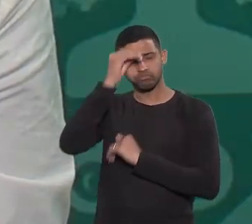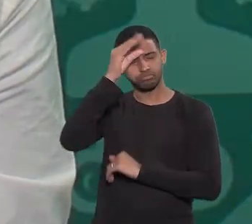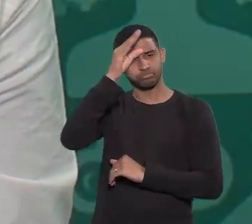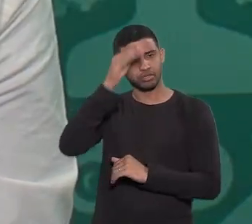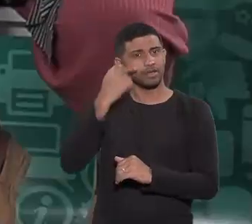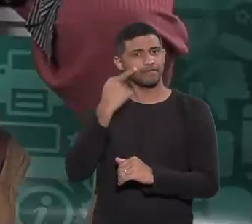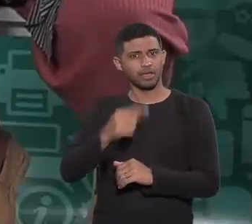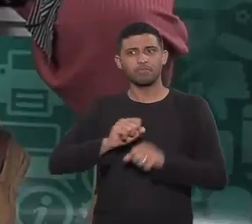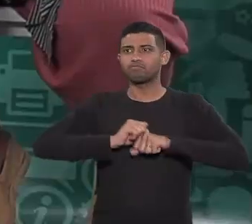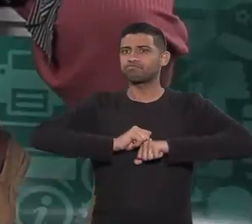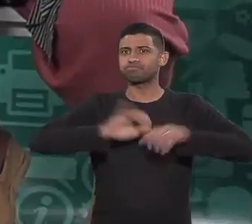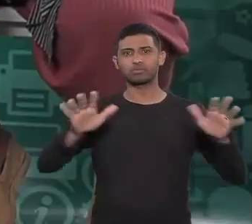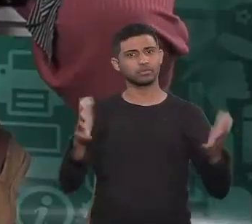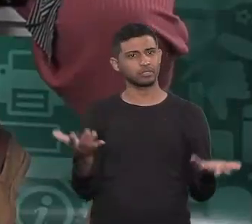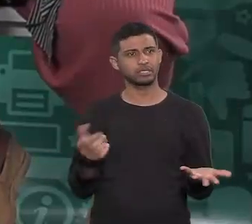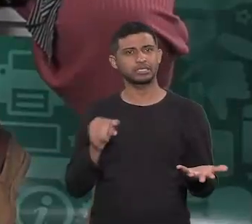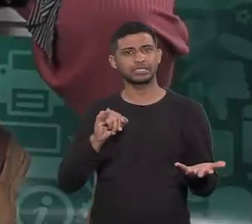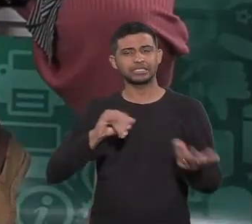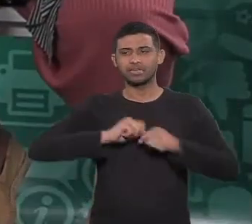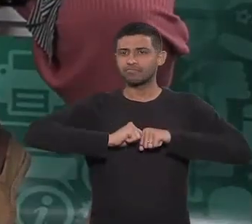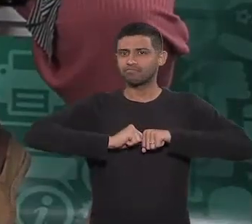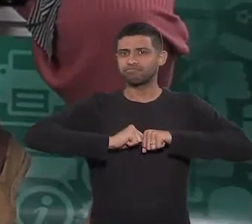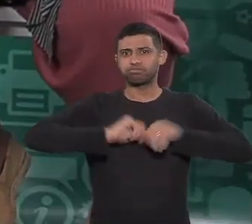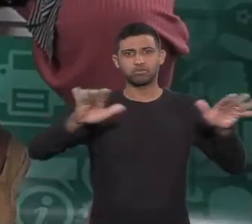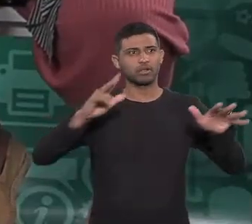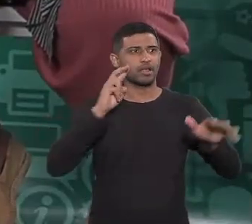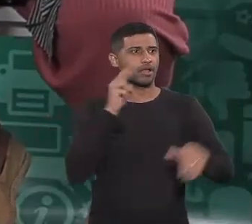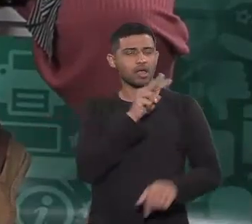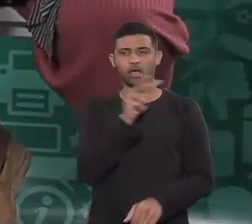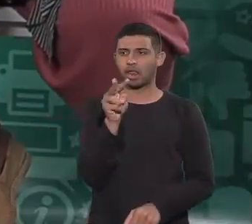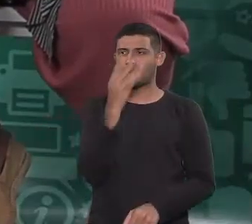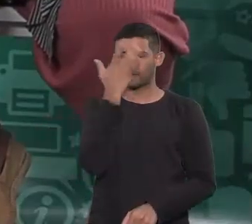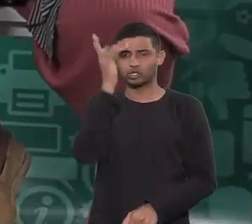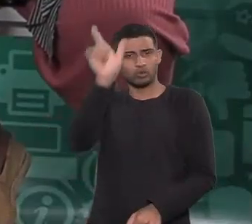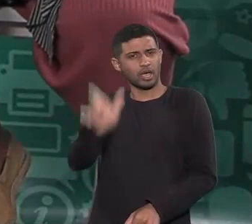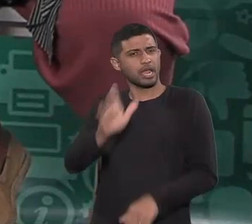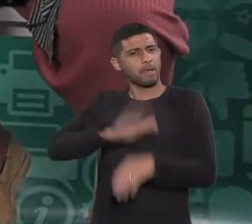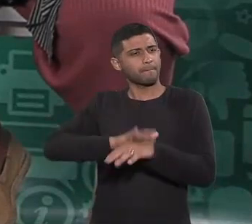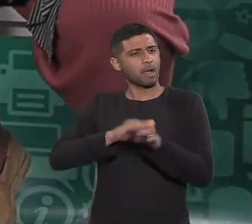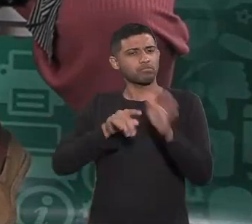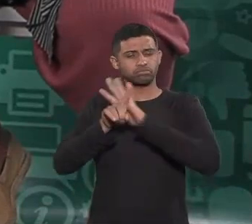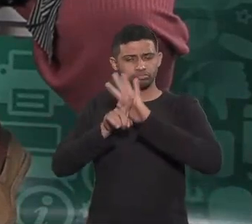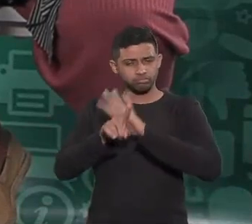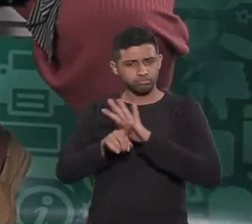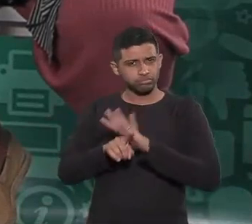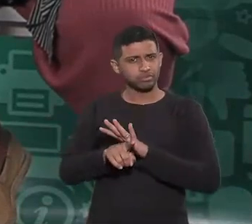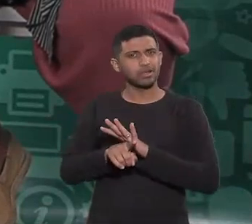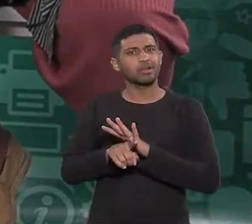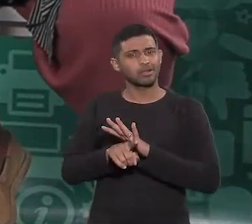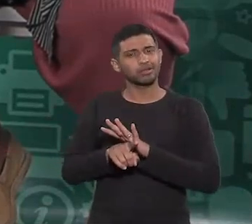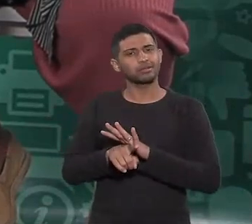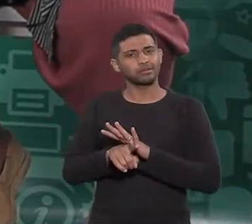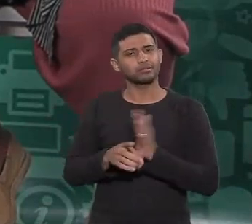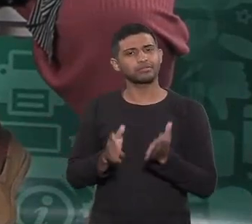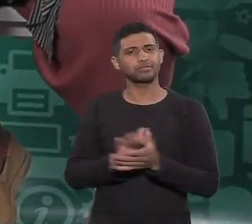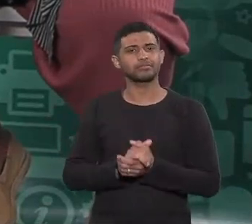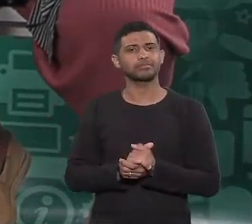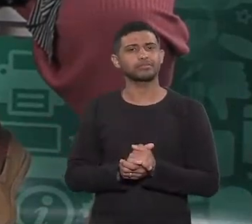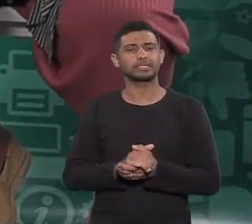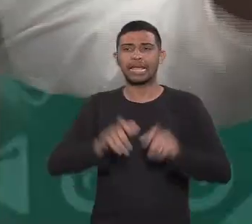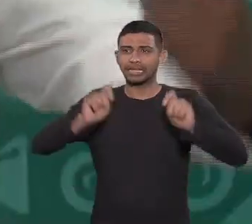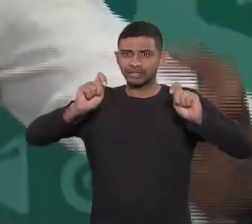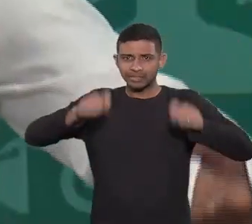conhecimento ampliando, porque se você amplia a capacidade do olhar do pesquisador, você amplia a diversidade do olhar do